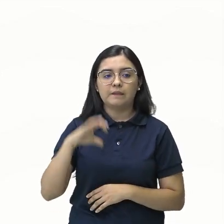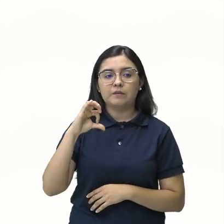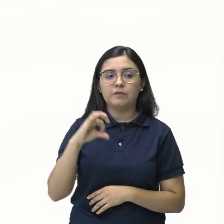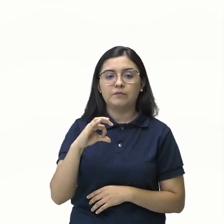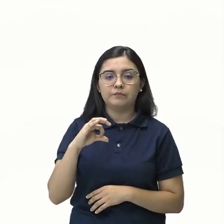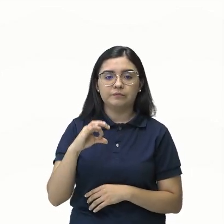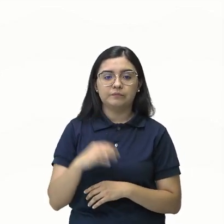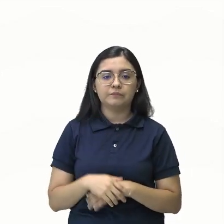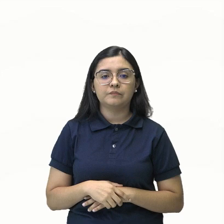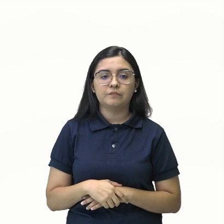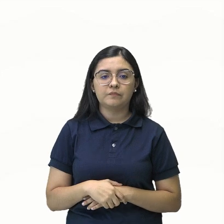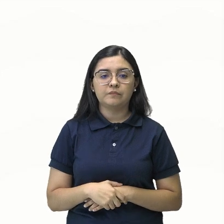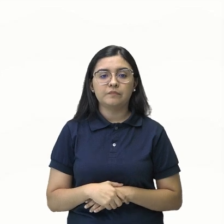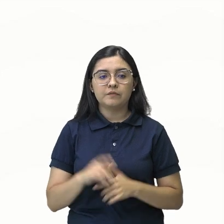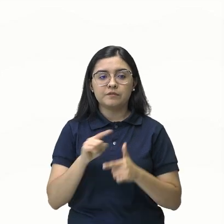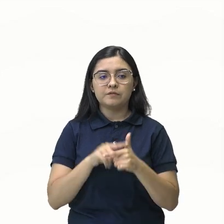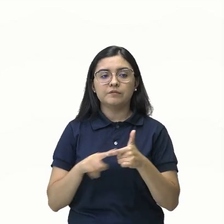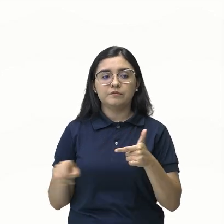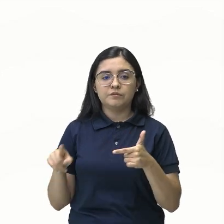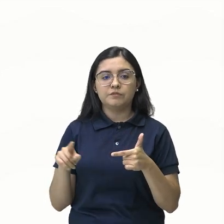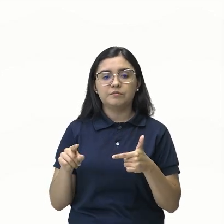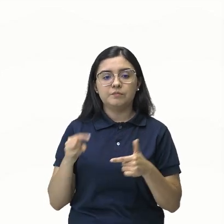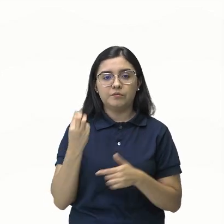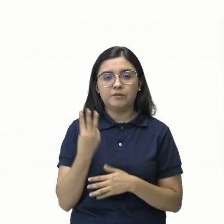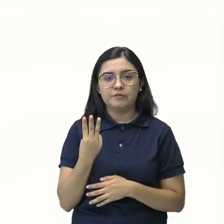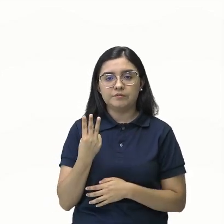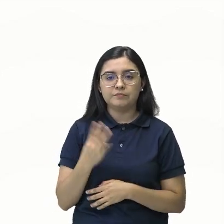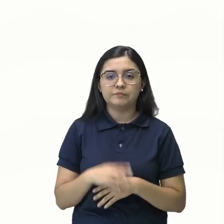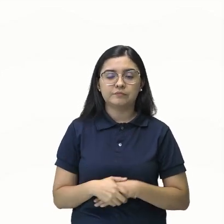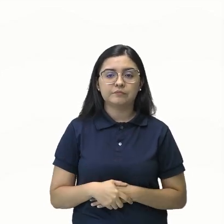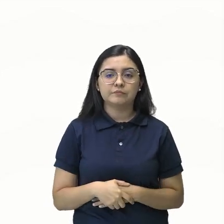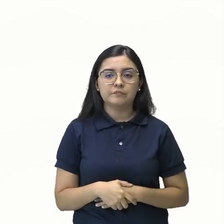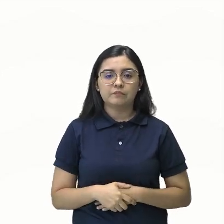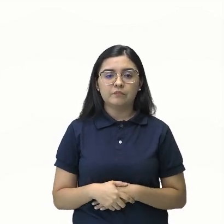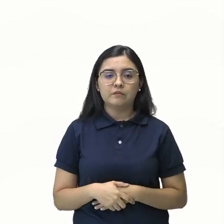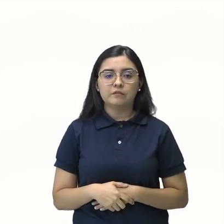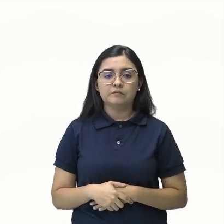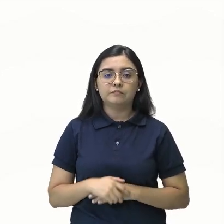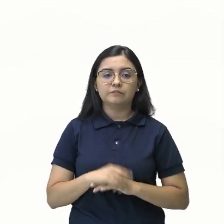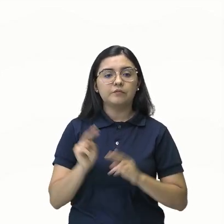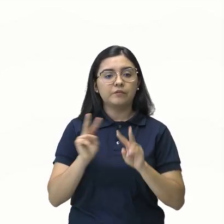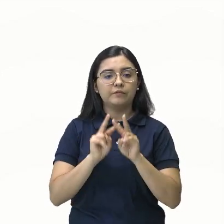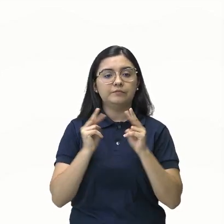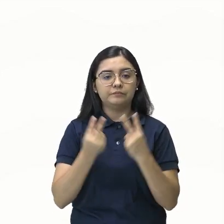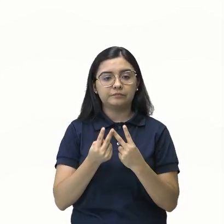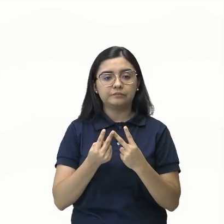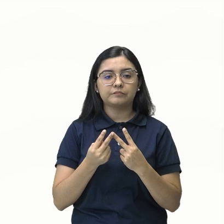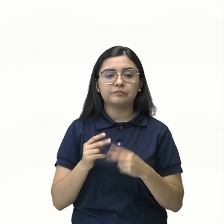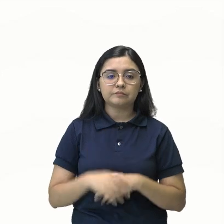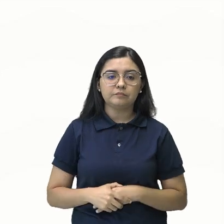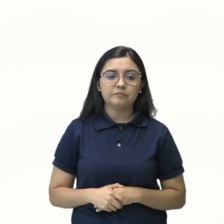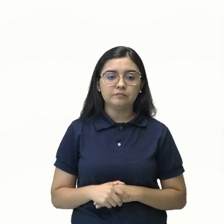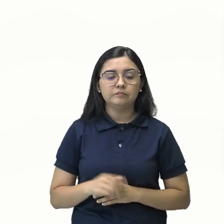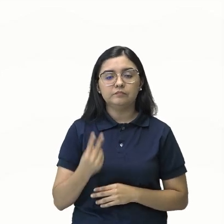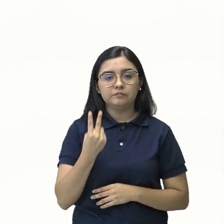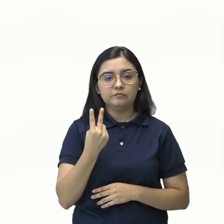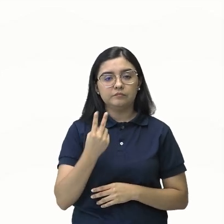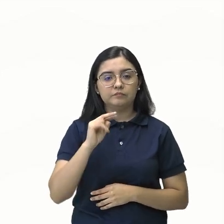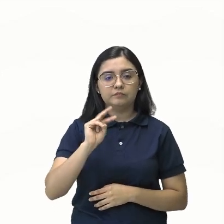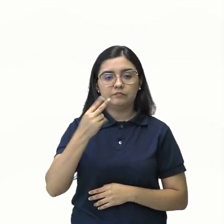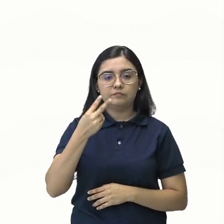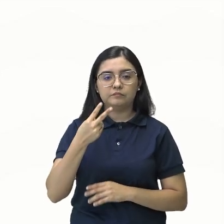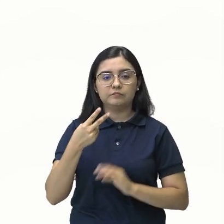9 dividido por 3. O meu volume, 2 ao quadrado,